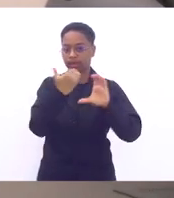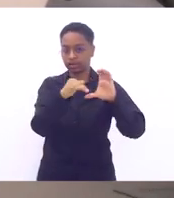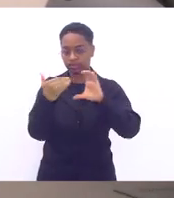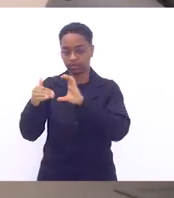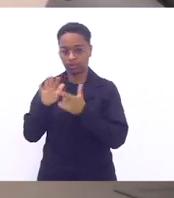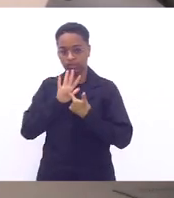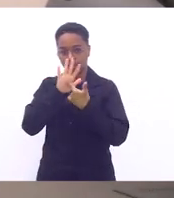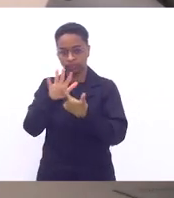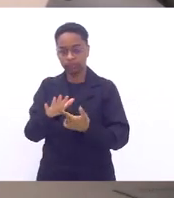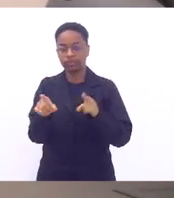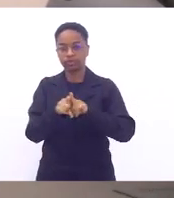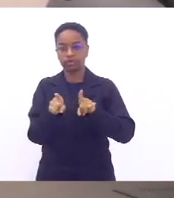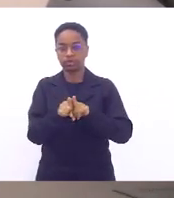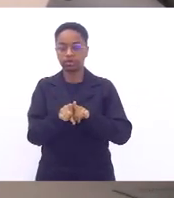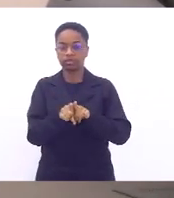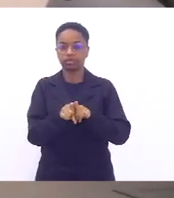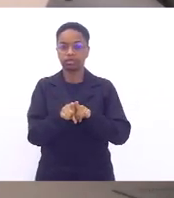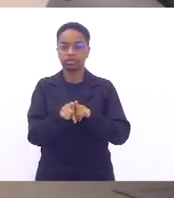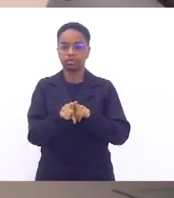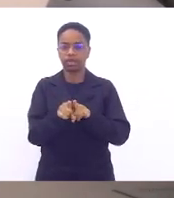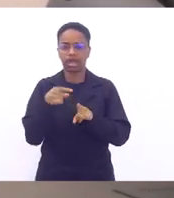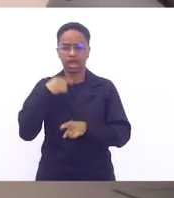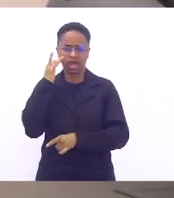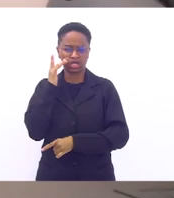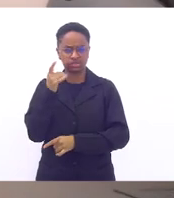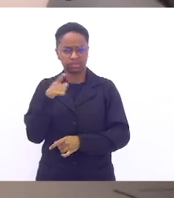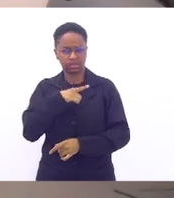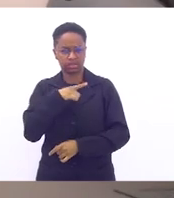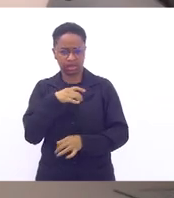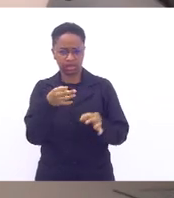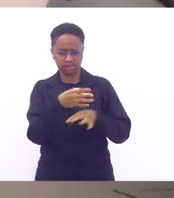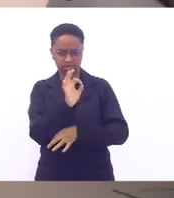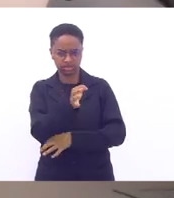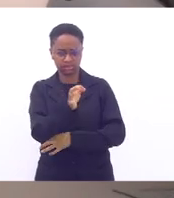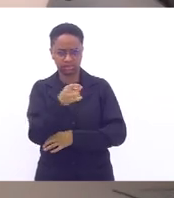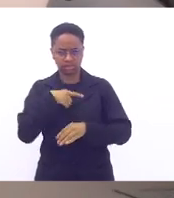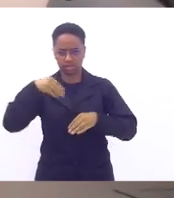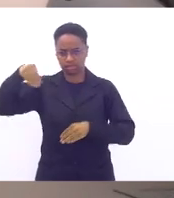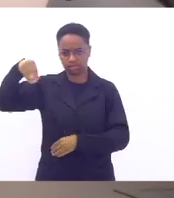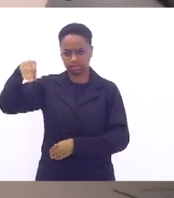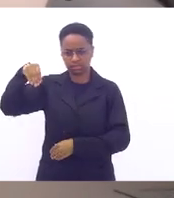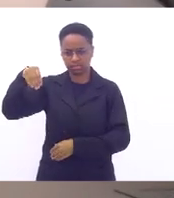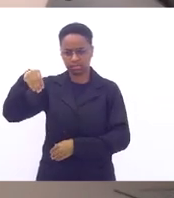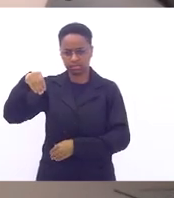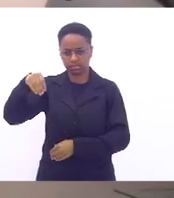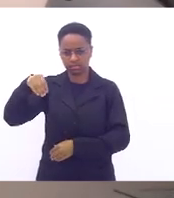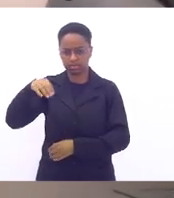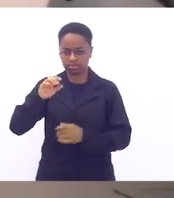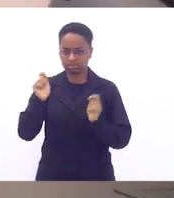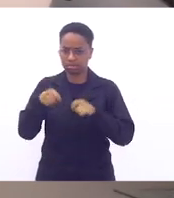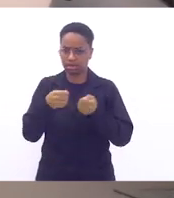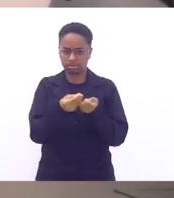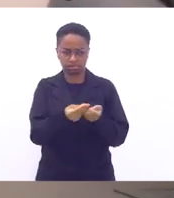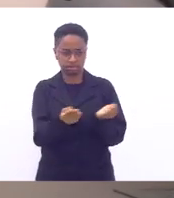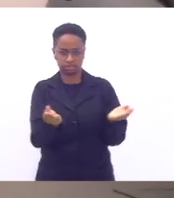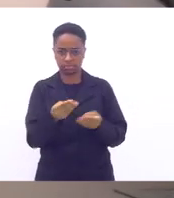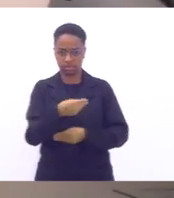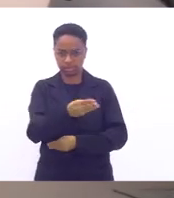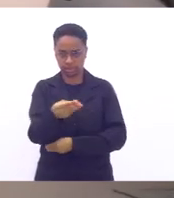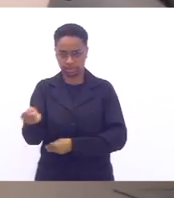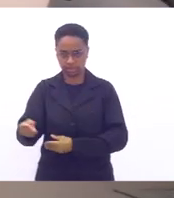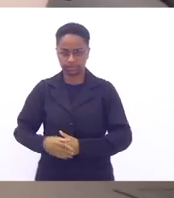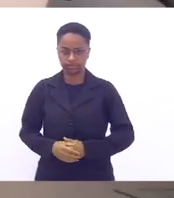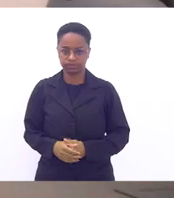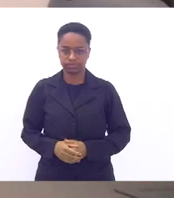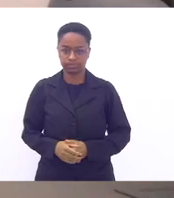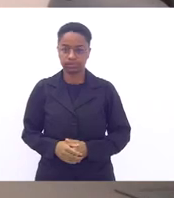acho que tem aqui né O Hélio naquele folderzinho que a gente fez né que pode distribuir para vocês e